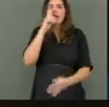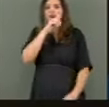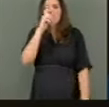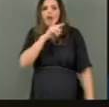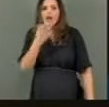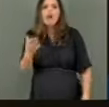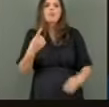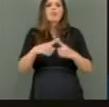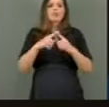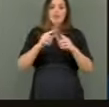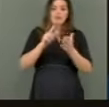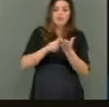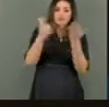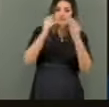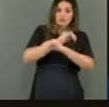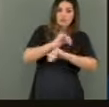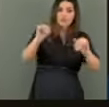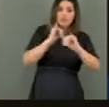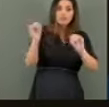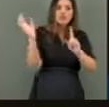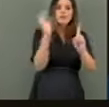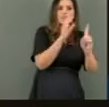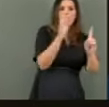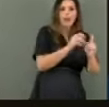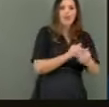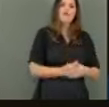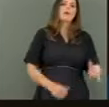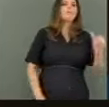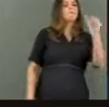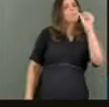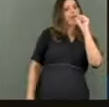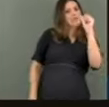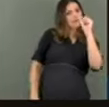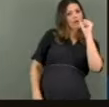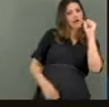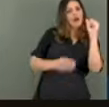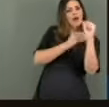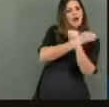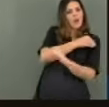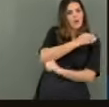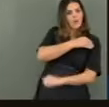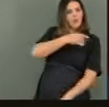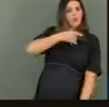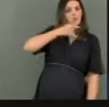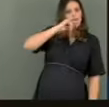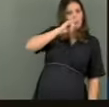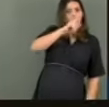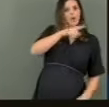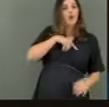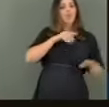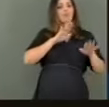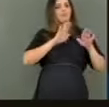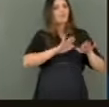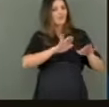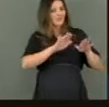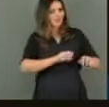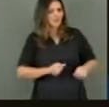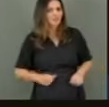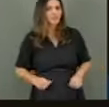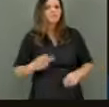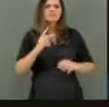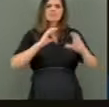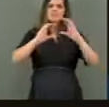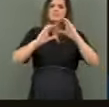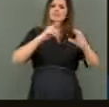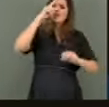impacto violento? Beba com moderação. Estão mandando a gente fazer o quê? Essas comunicações afetam,